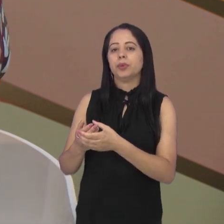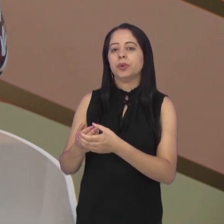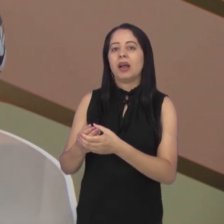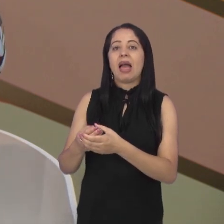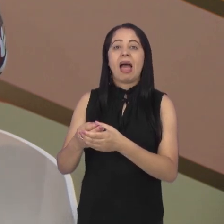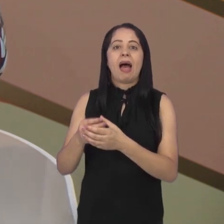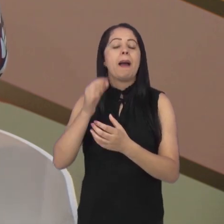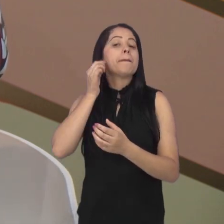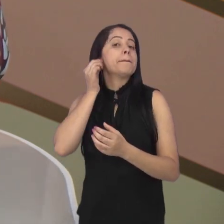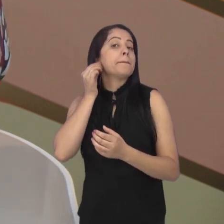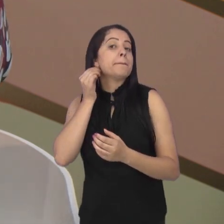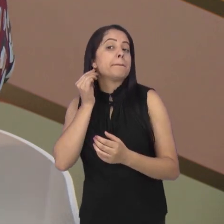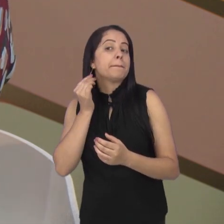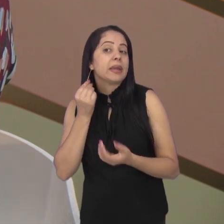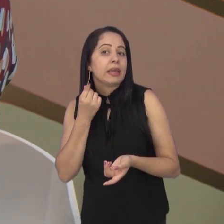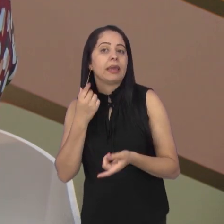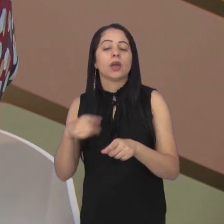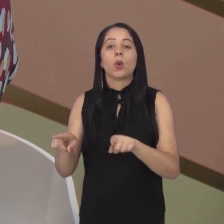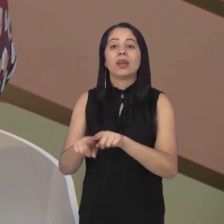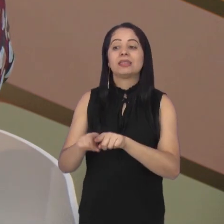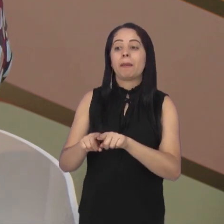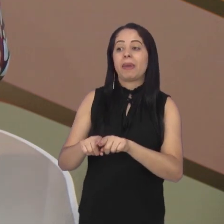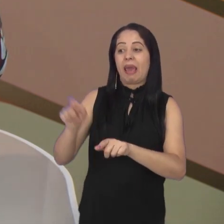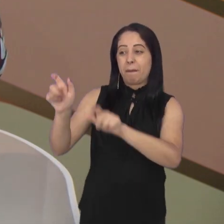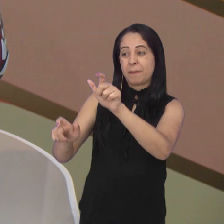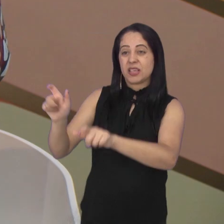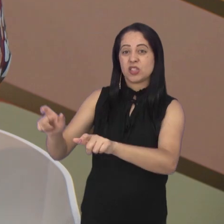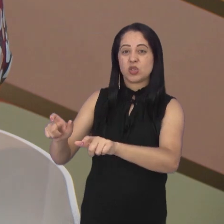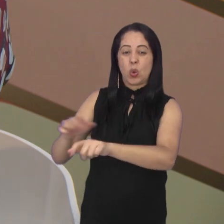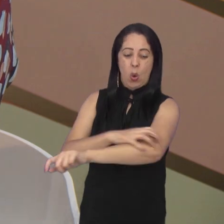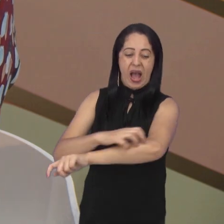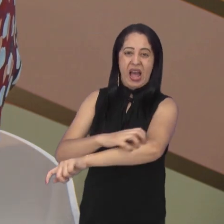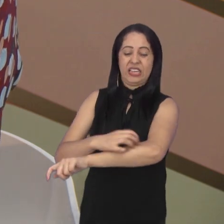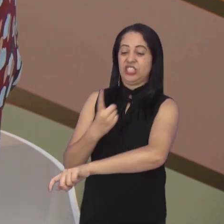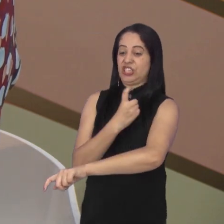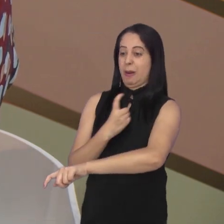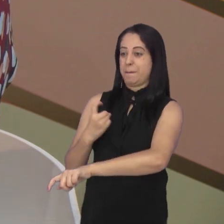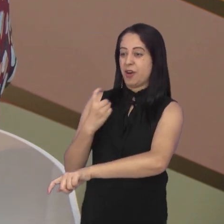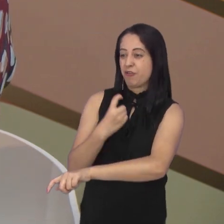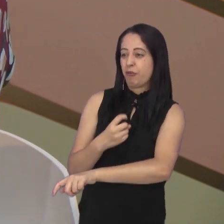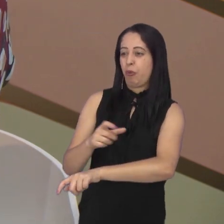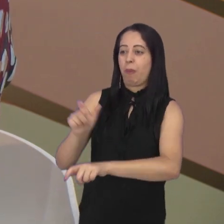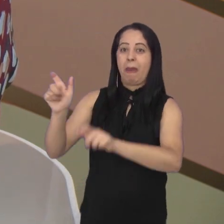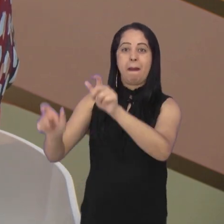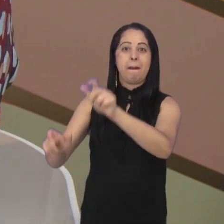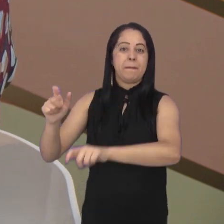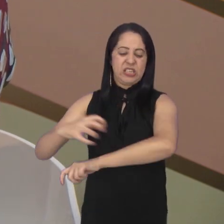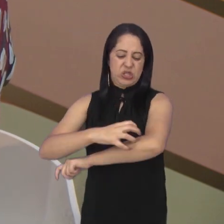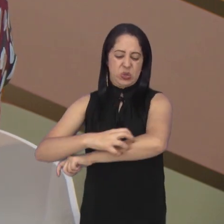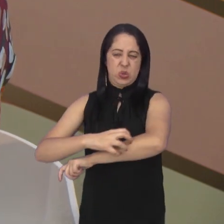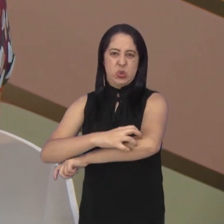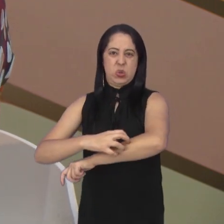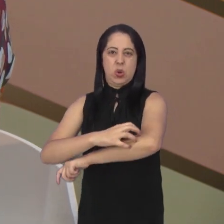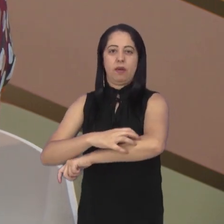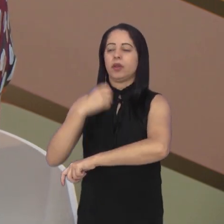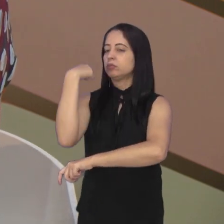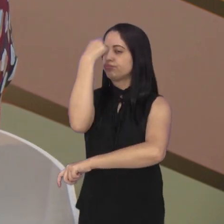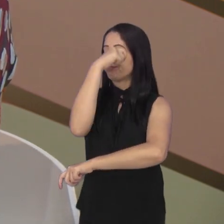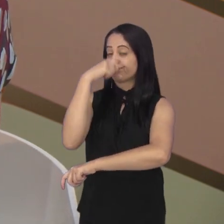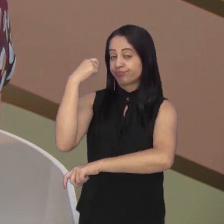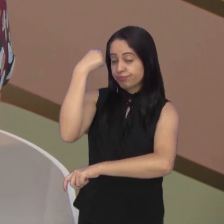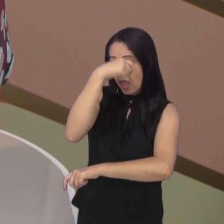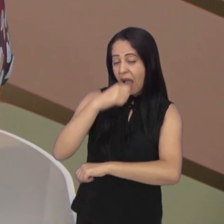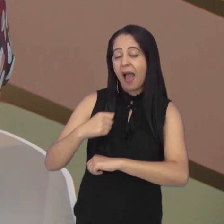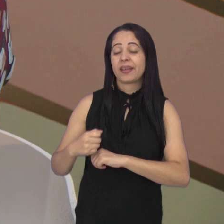tem bastante alergia a brinco, tem bastante alergia a perfume, pode ter alergia a maquiagem, tem alergia a tinturas de